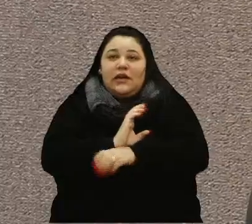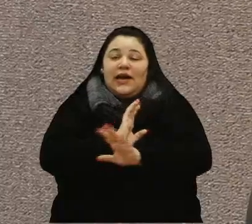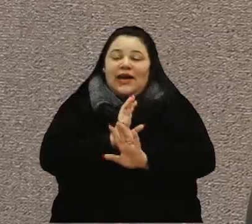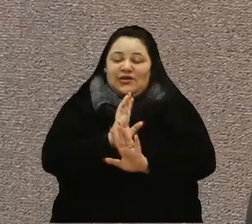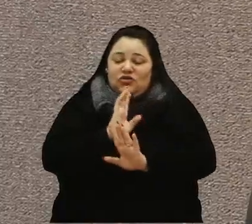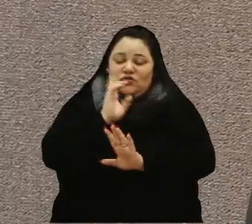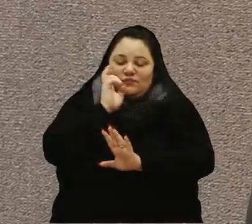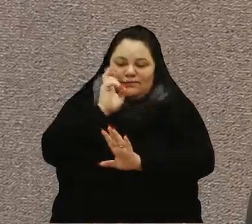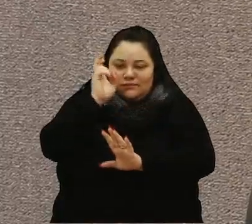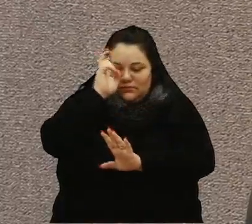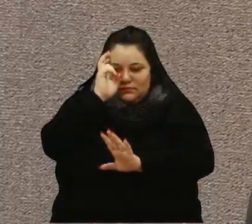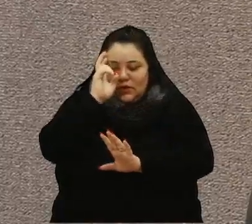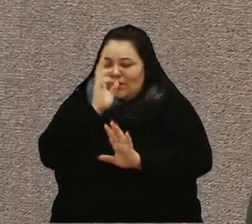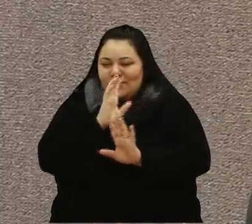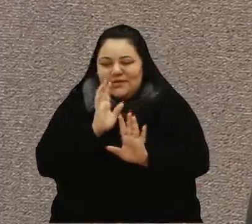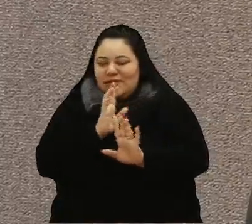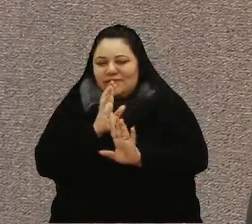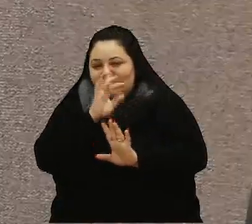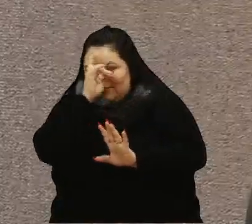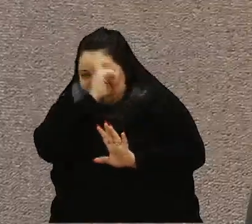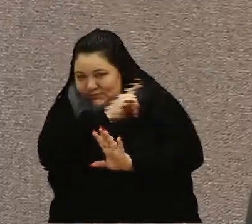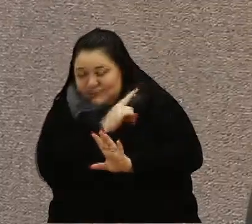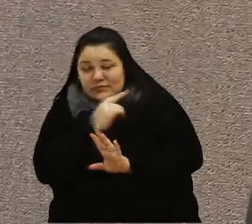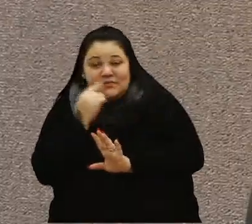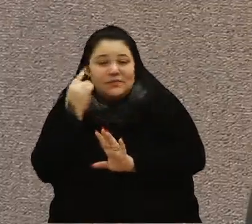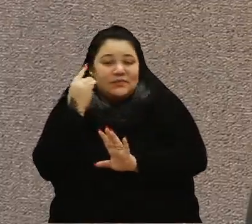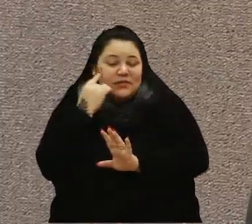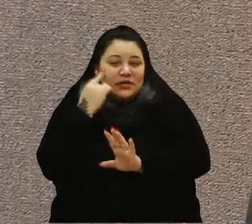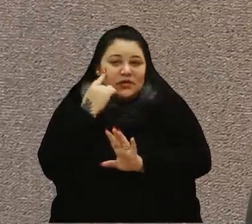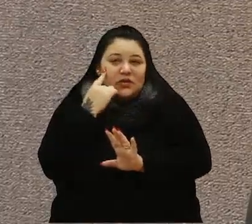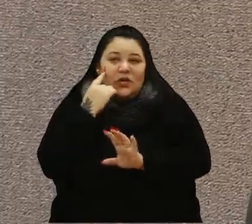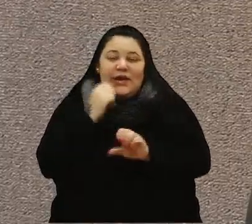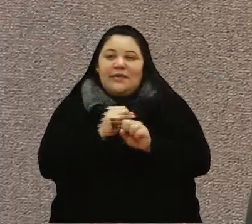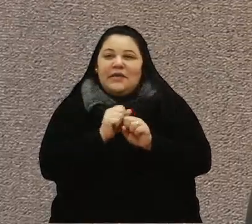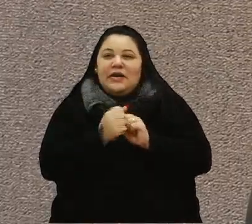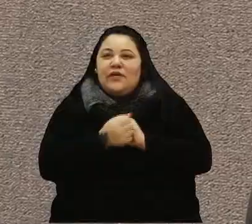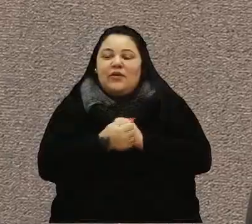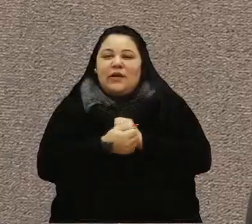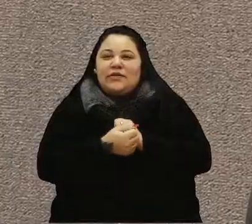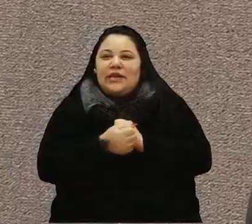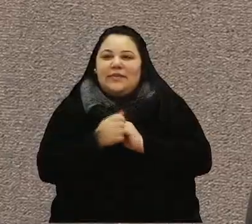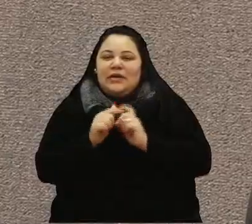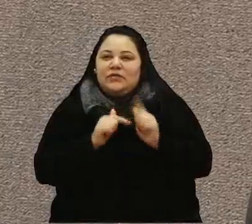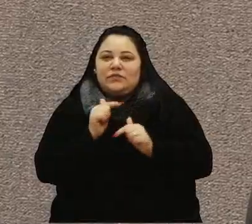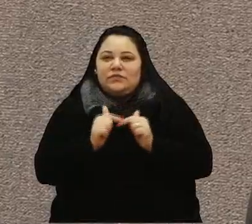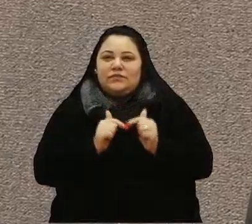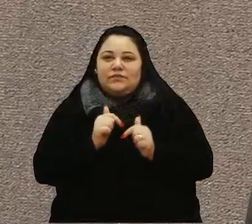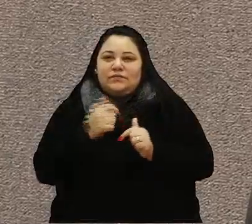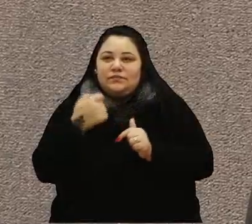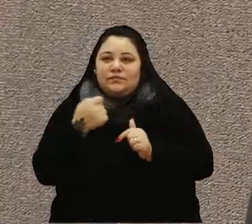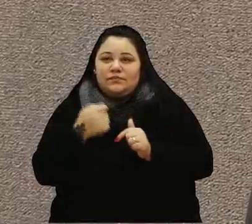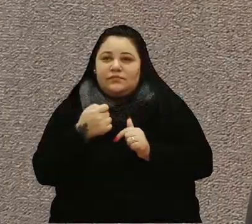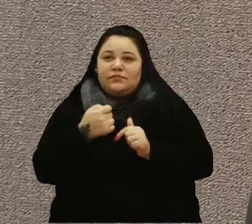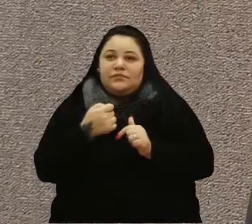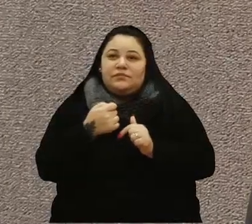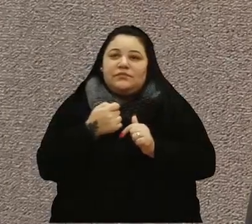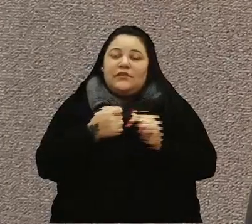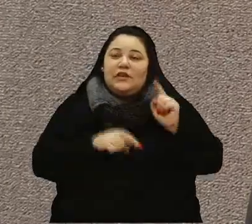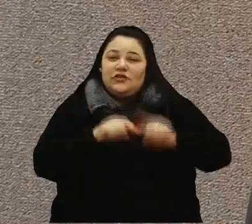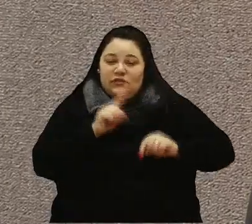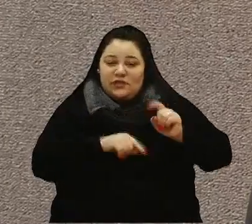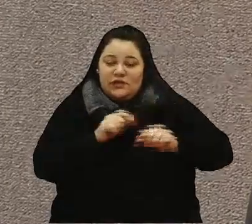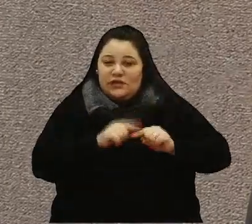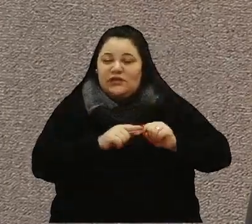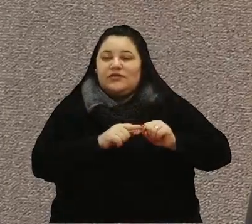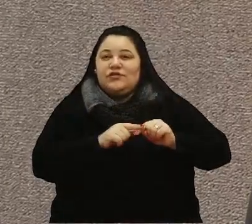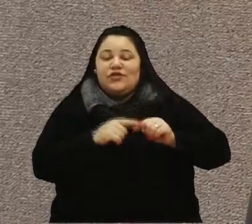dificuldade da gente pensar e tentar focar muito, e está certo, a gente tem que focar em todos, mas da gente pensar e focar em atividades para a juventude, por exemplo, que